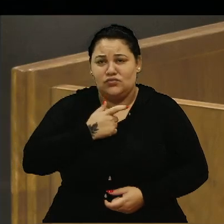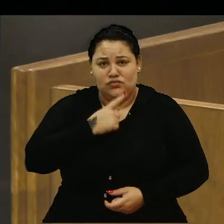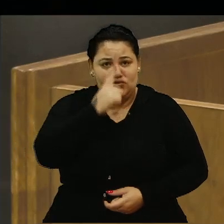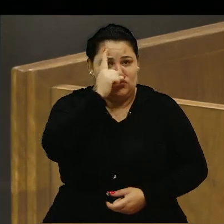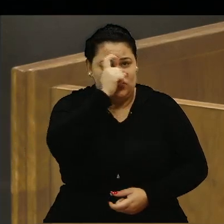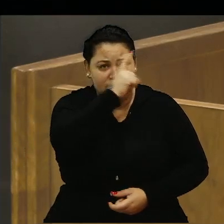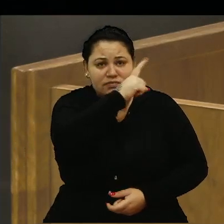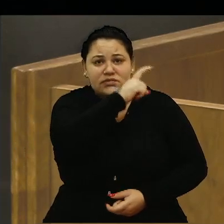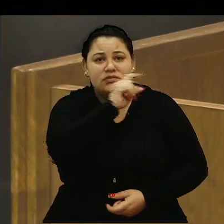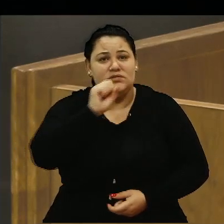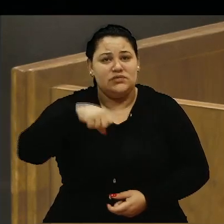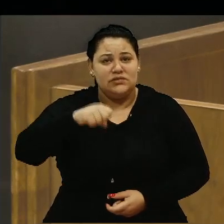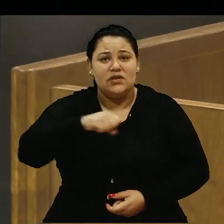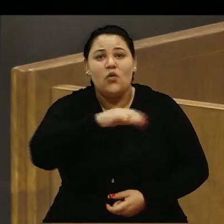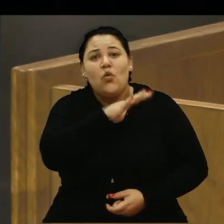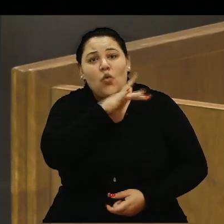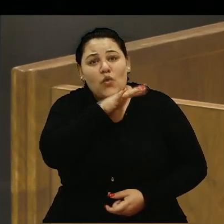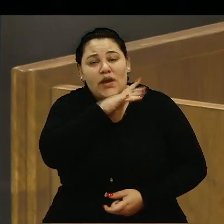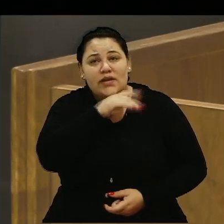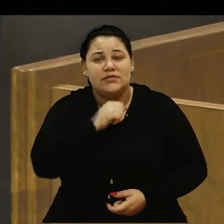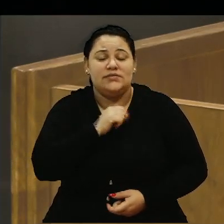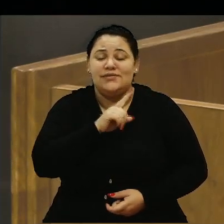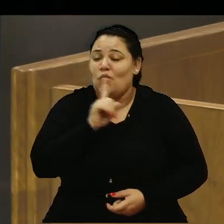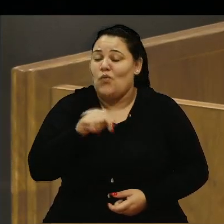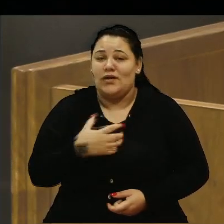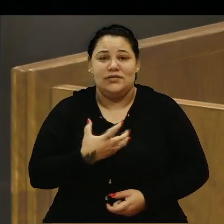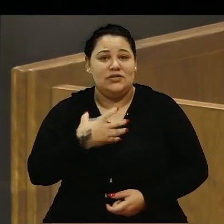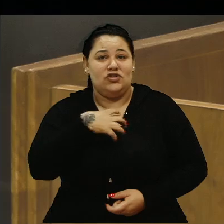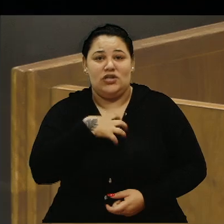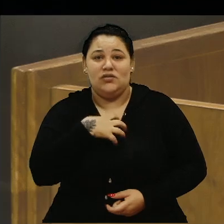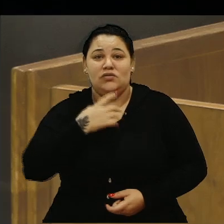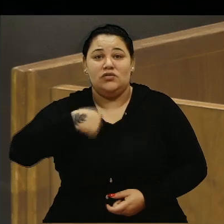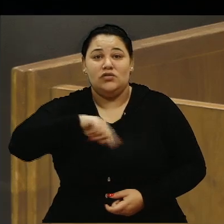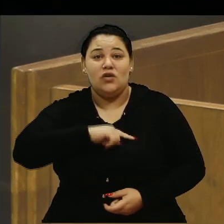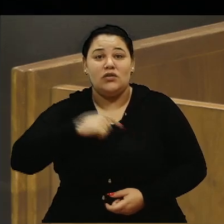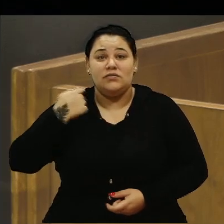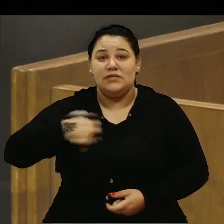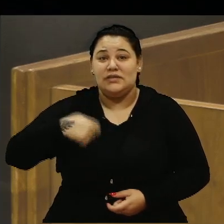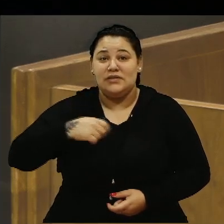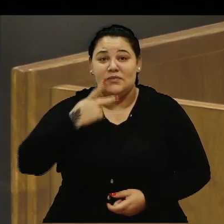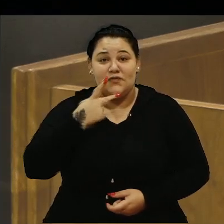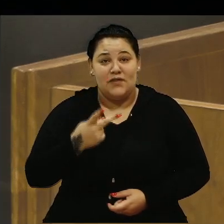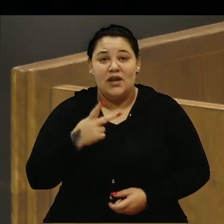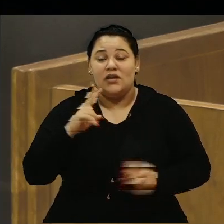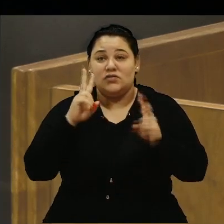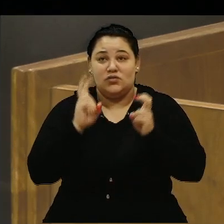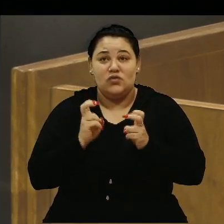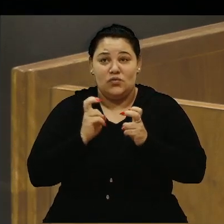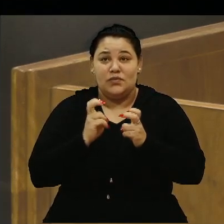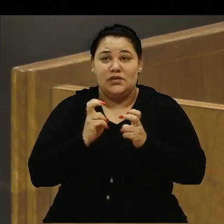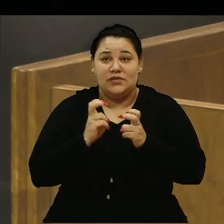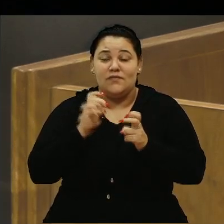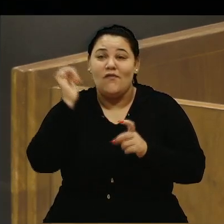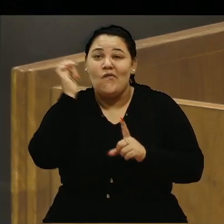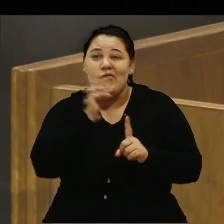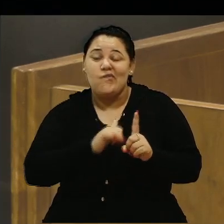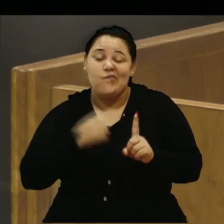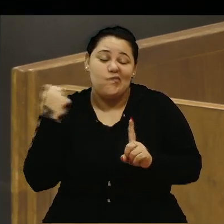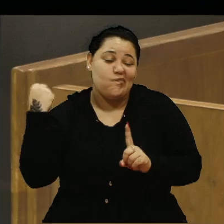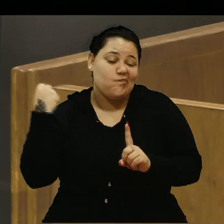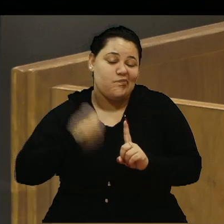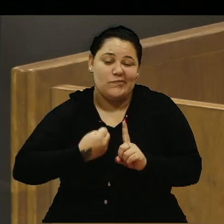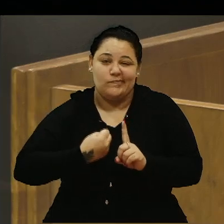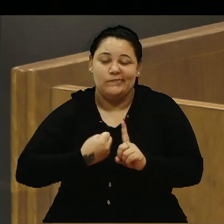difícil, eu acho ruim, não é por aí que nós temos que falar sobre o feminicídio. Porque quando se chega